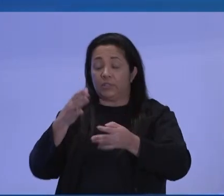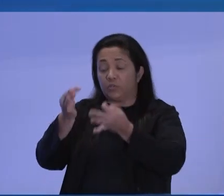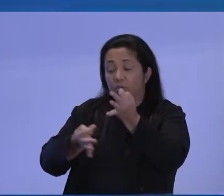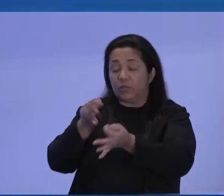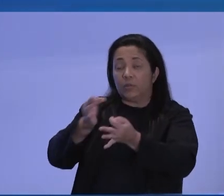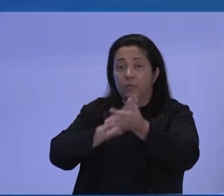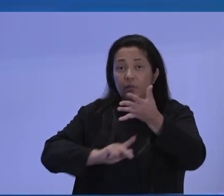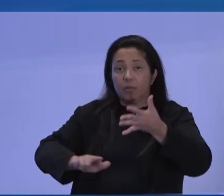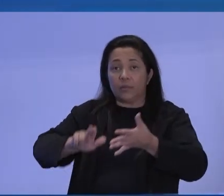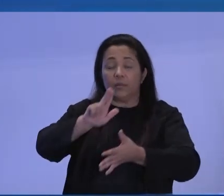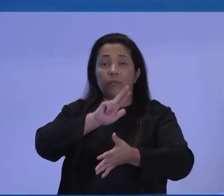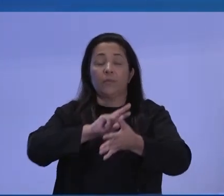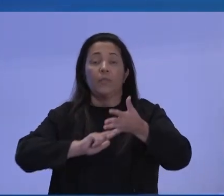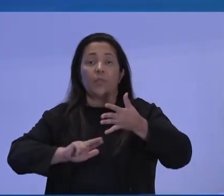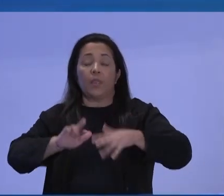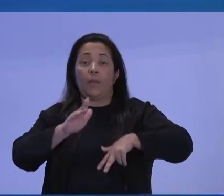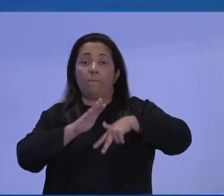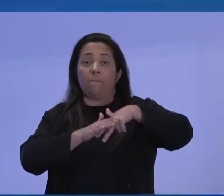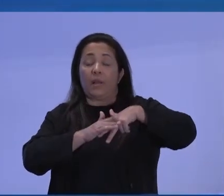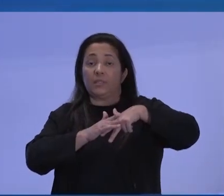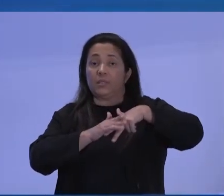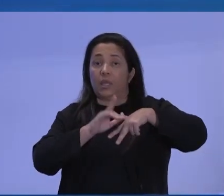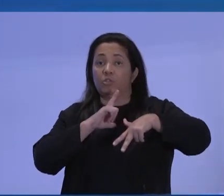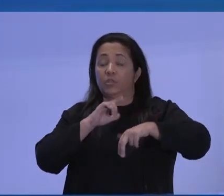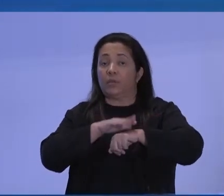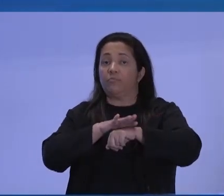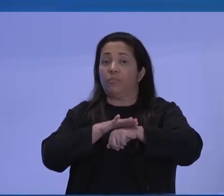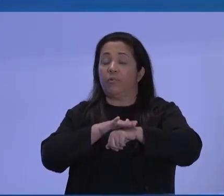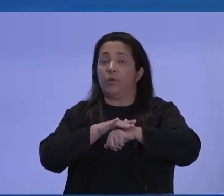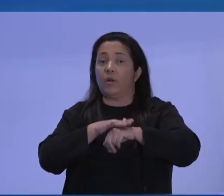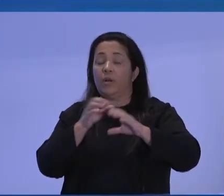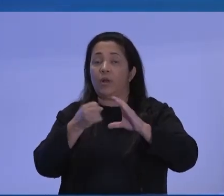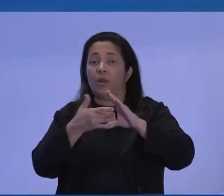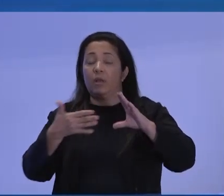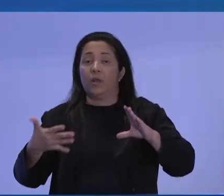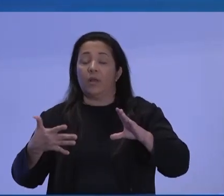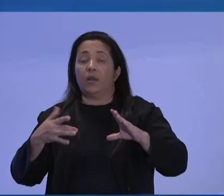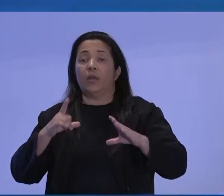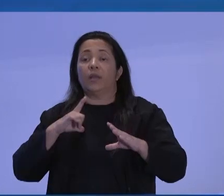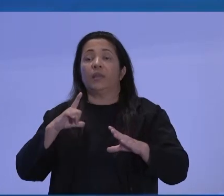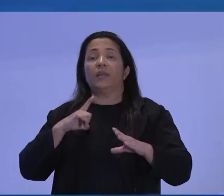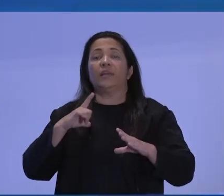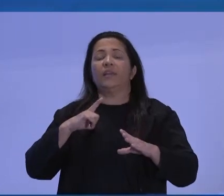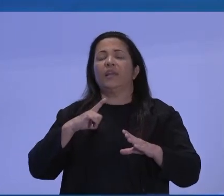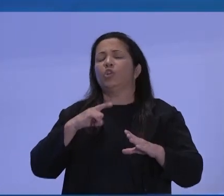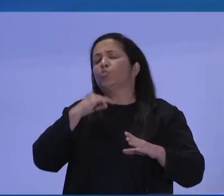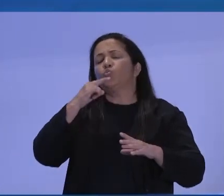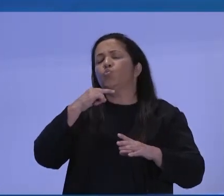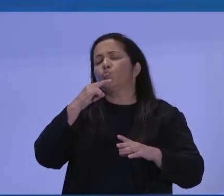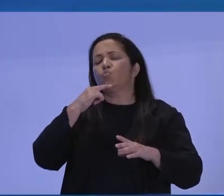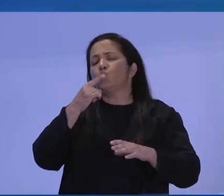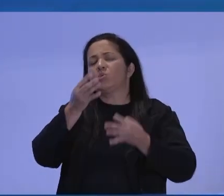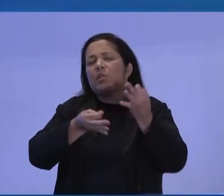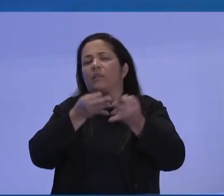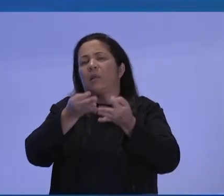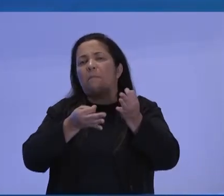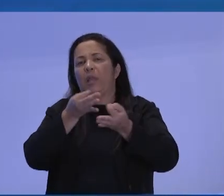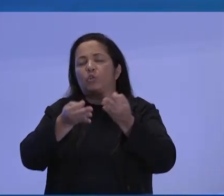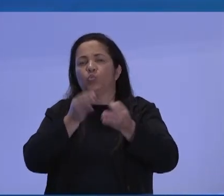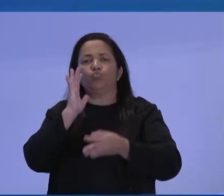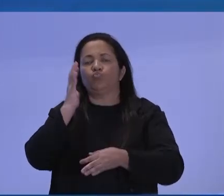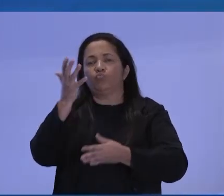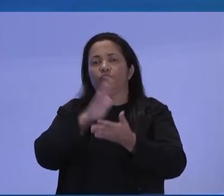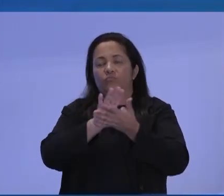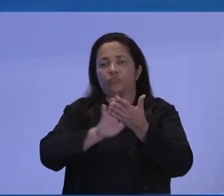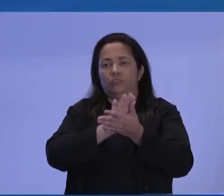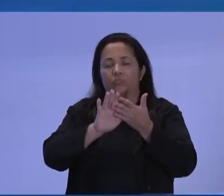casos raros com apresentações atípicas da doença, intolerância grave ou contraindicação absoluta aos medicamentos aprovados